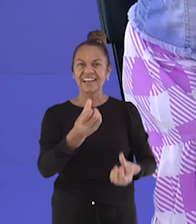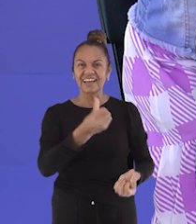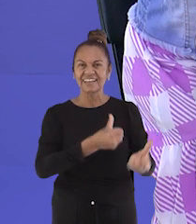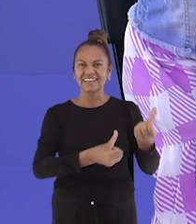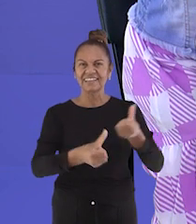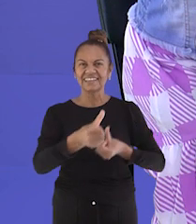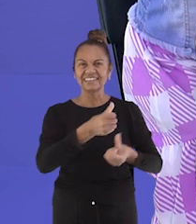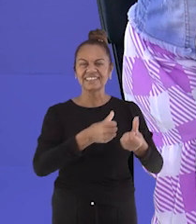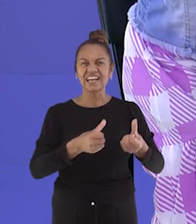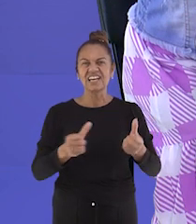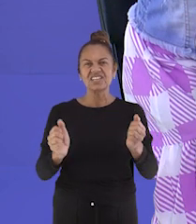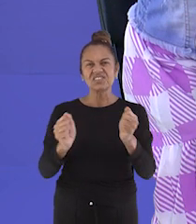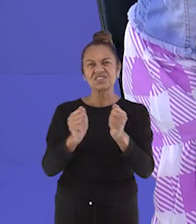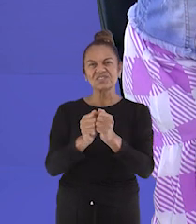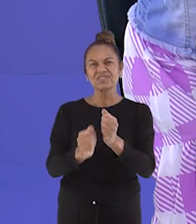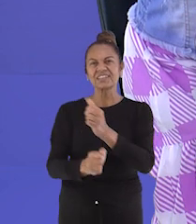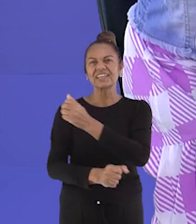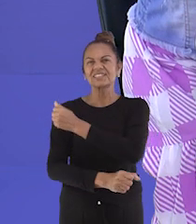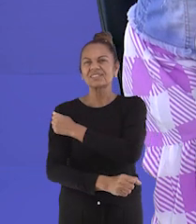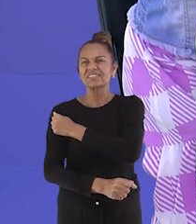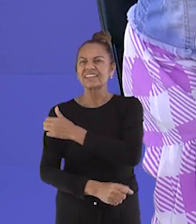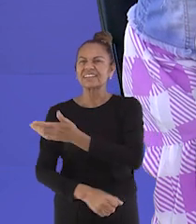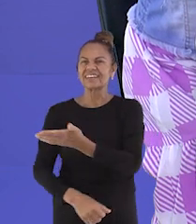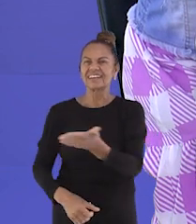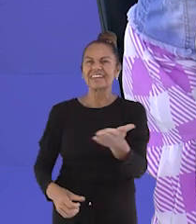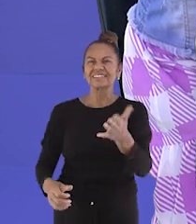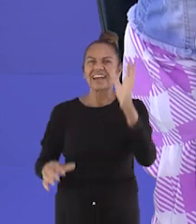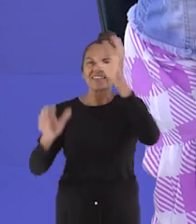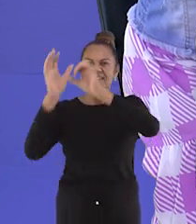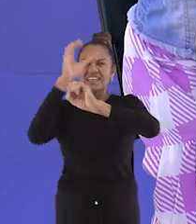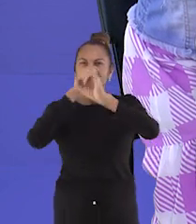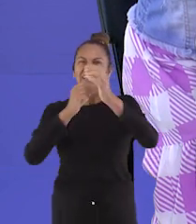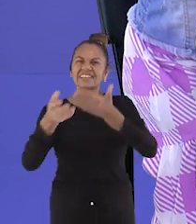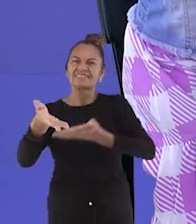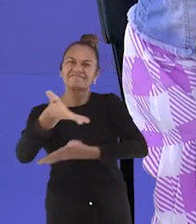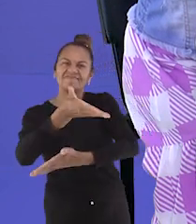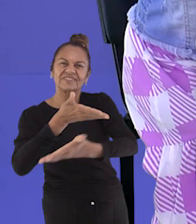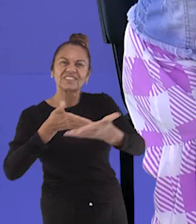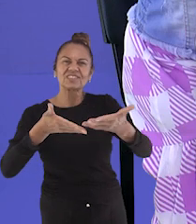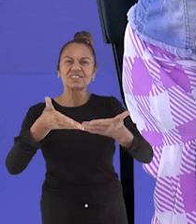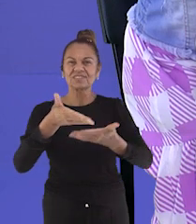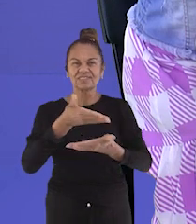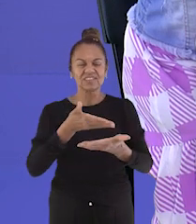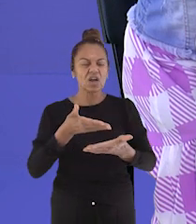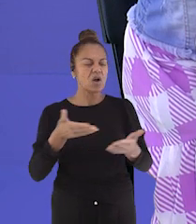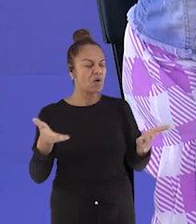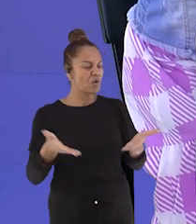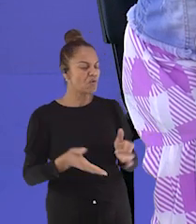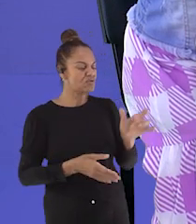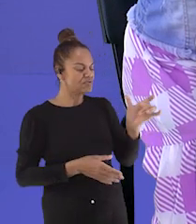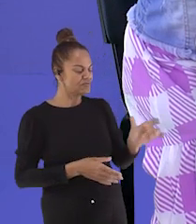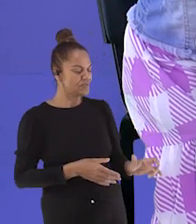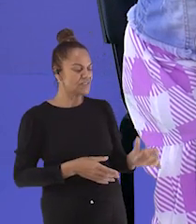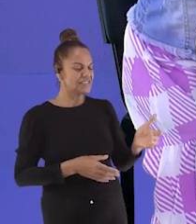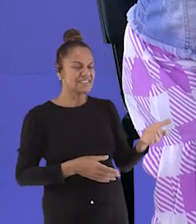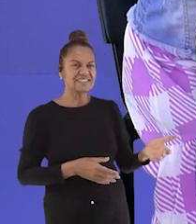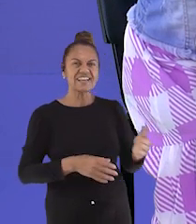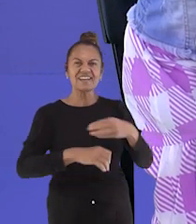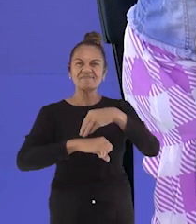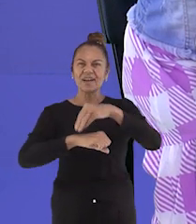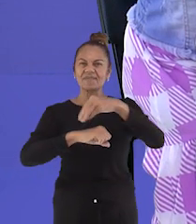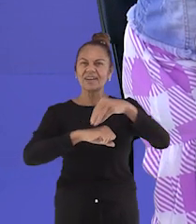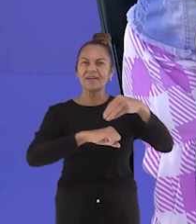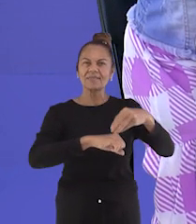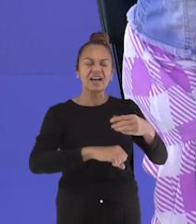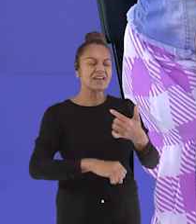ser professora do segmento da EJA. Estar com esses estudantes, né? Aprender junto com eles. E esse foi o